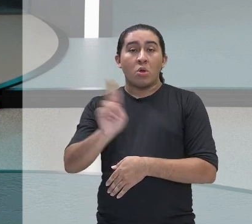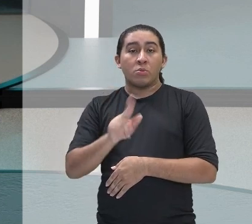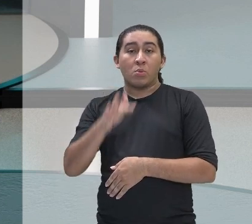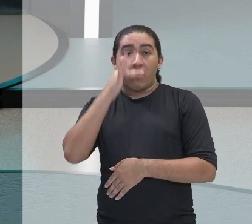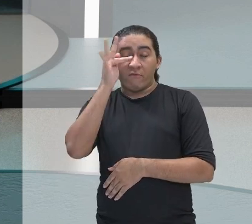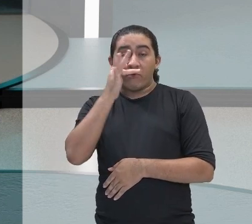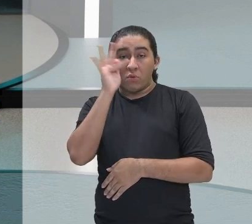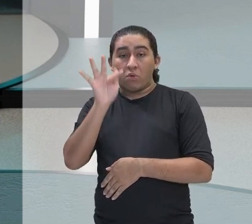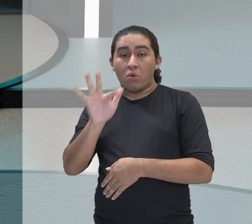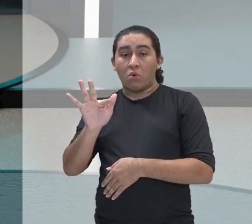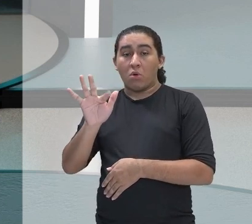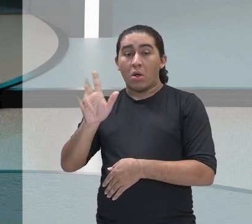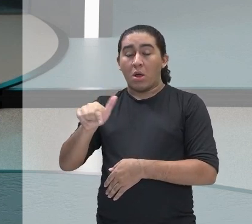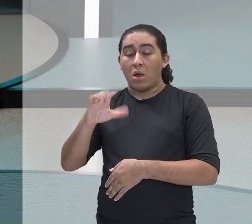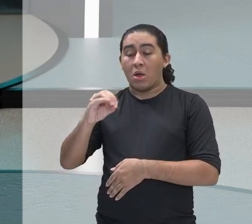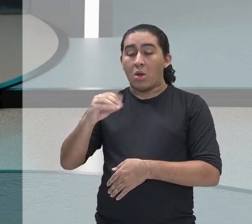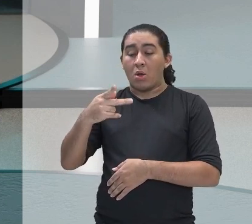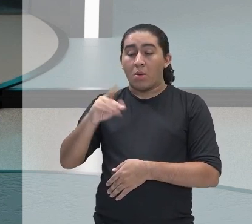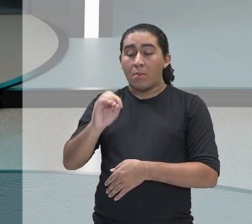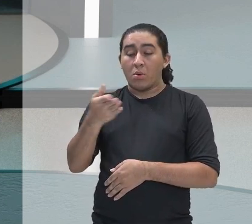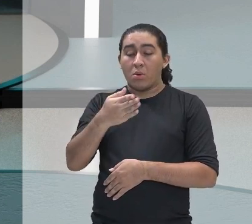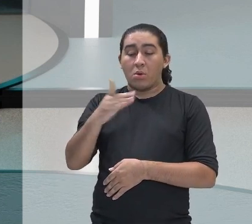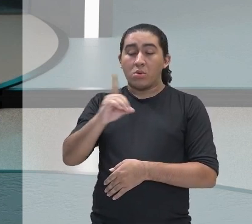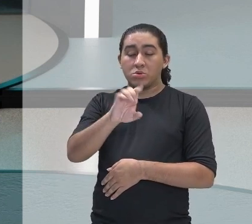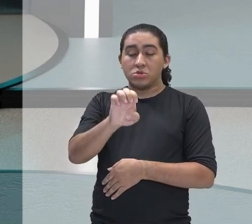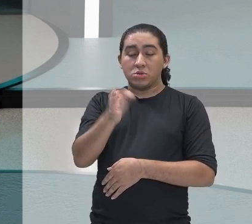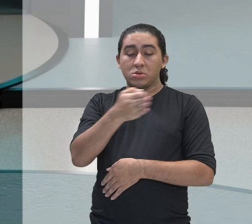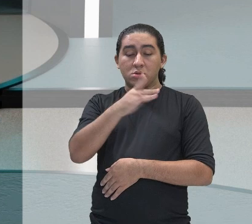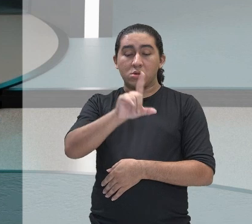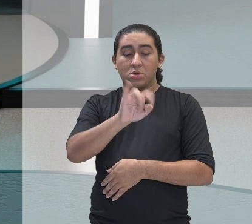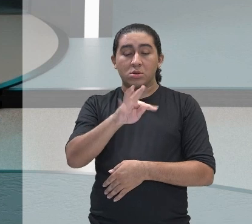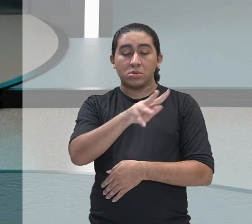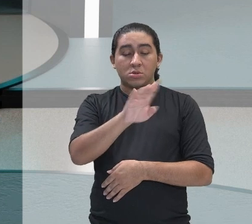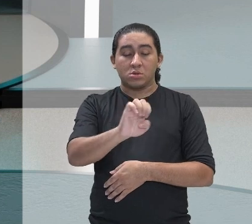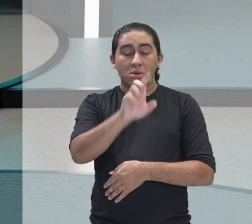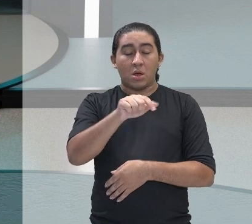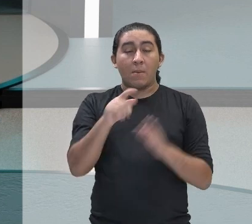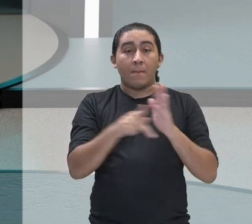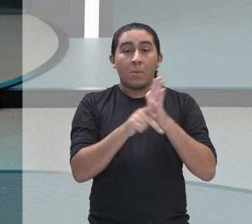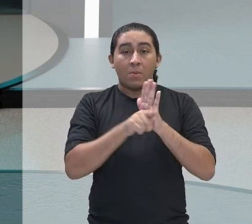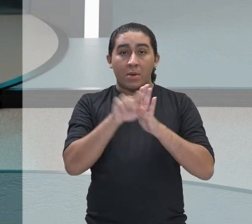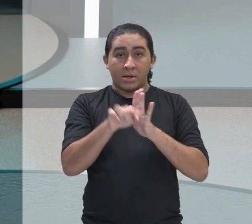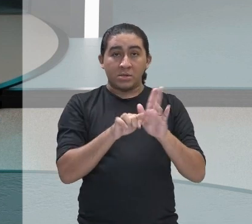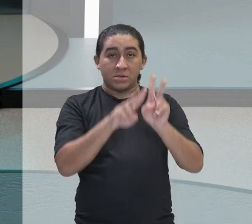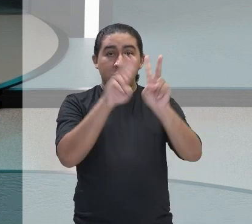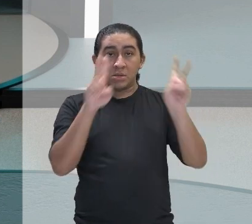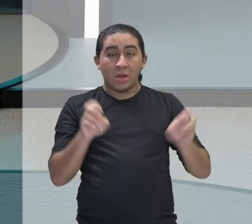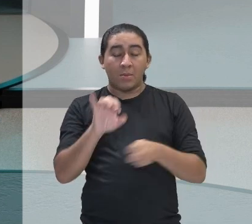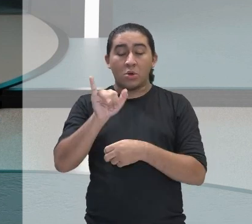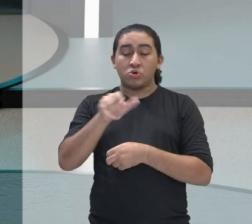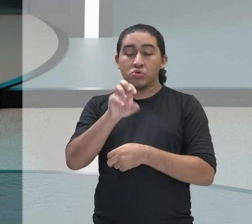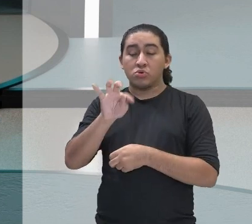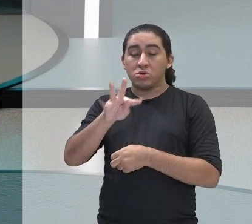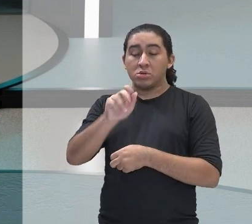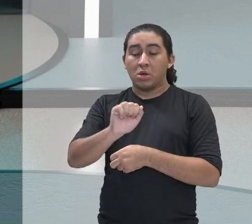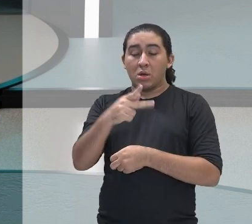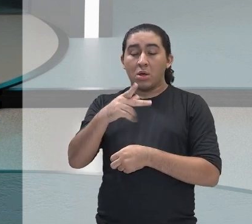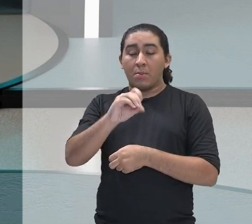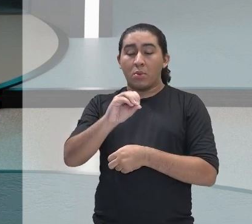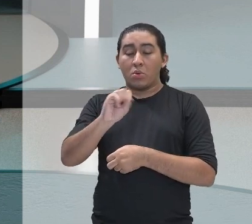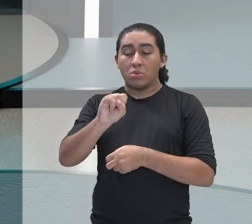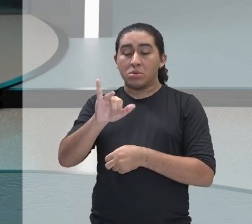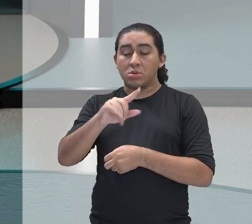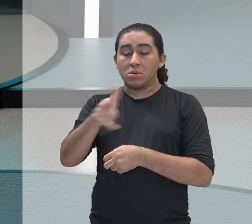né? Se juntar uma composição por justaposição, copo de leite. Então, juntou-se